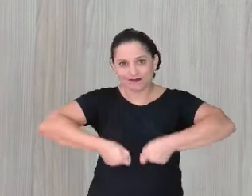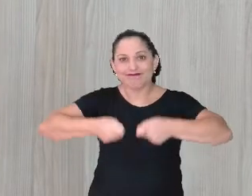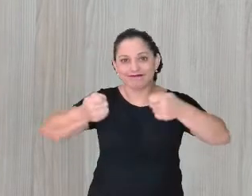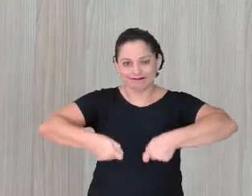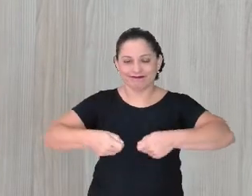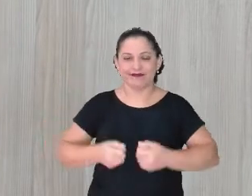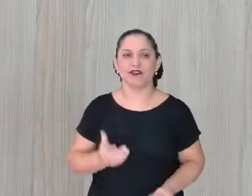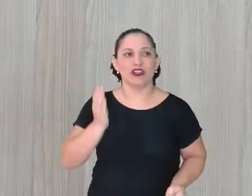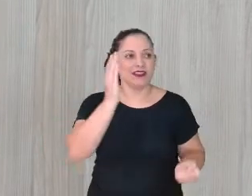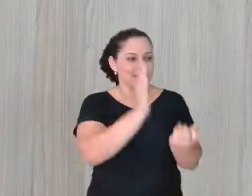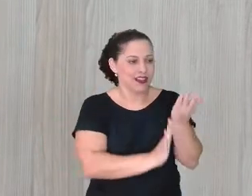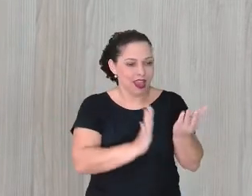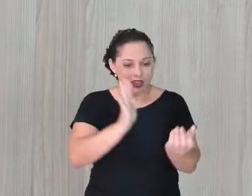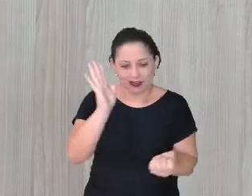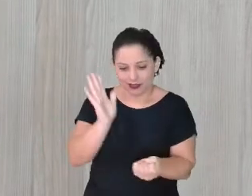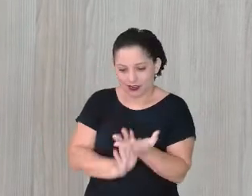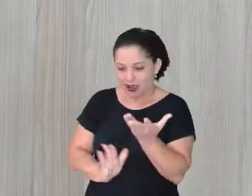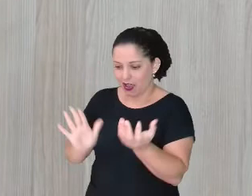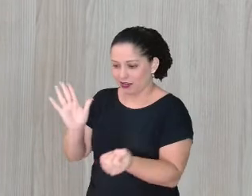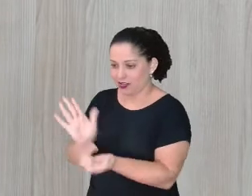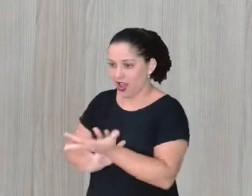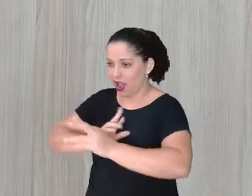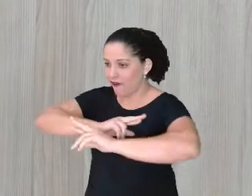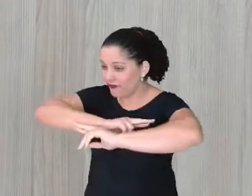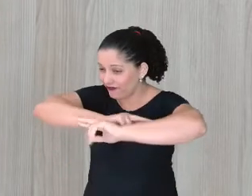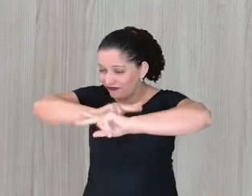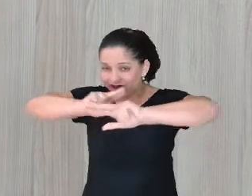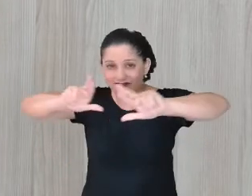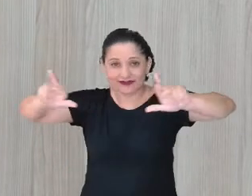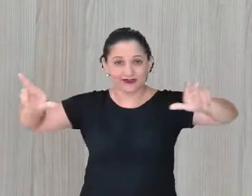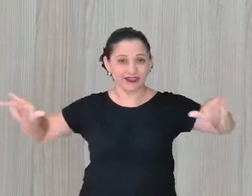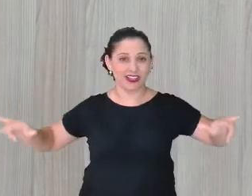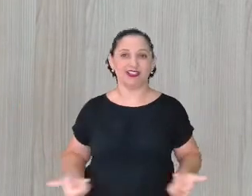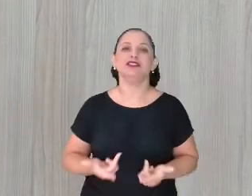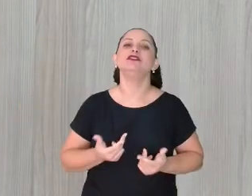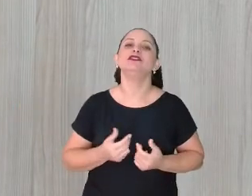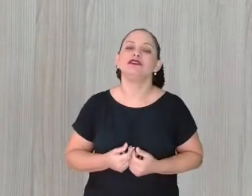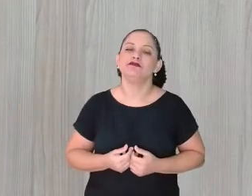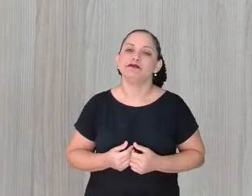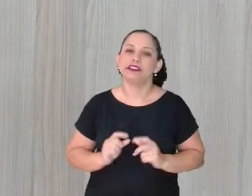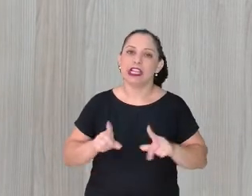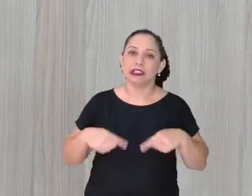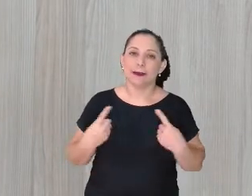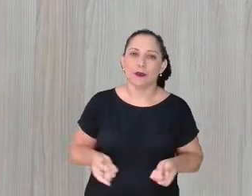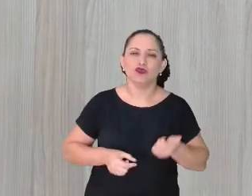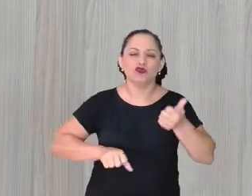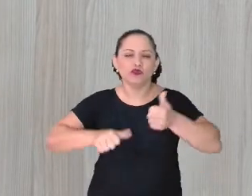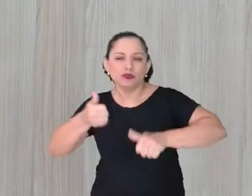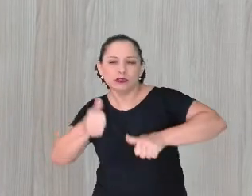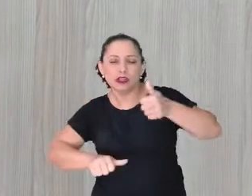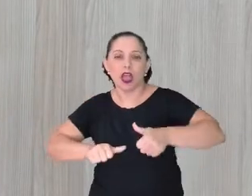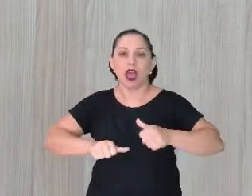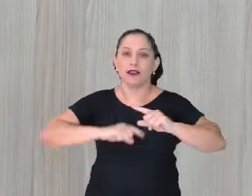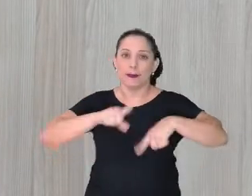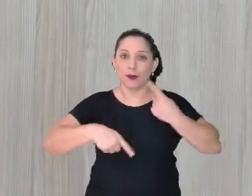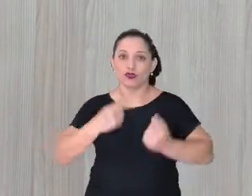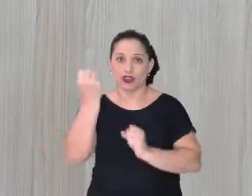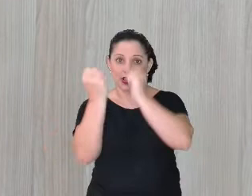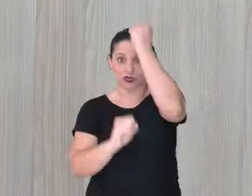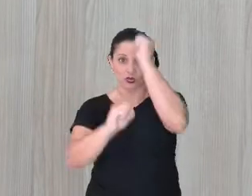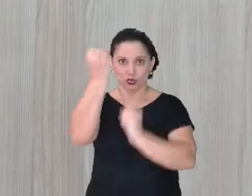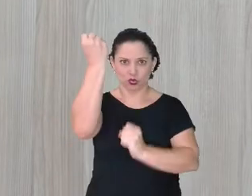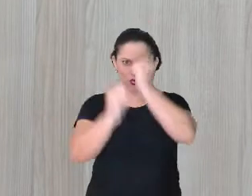aí foi criando uma gama, uma complexidade. E aí a gente depois vê, né, com a questão da Revolução